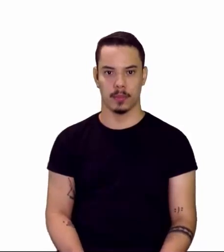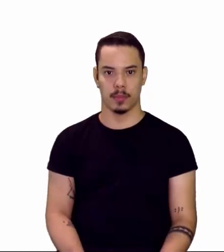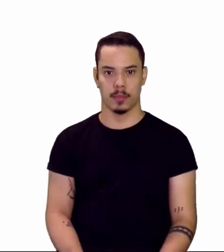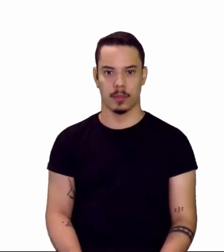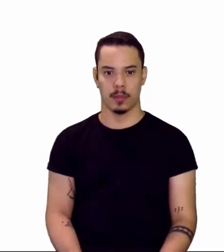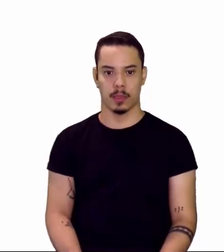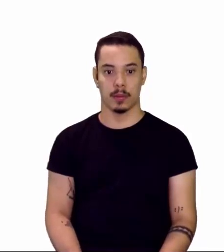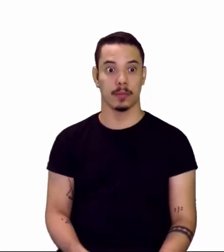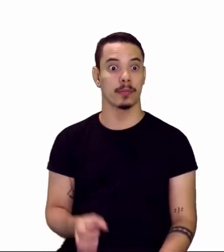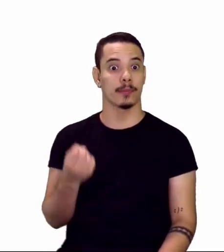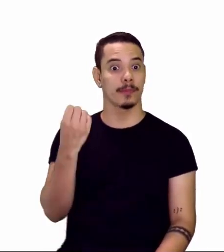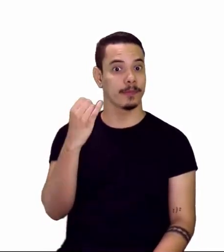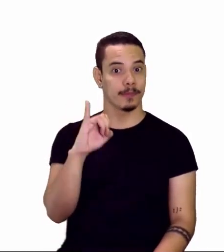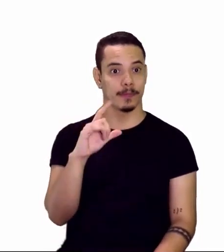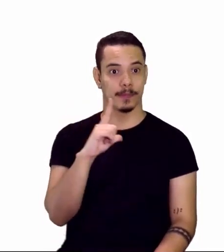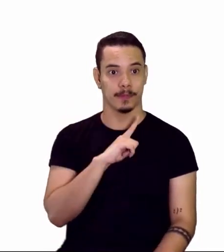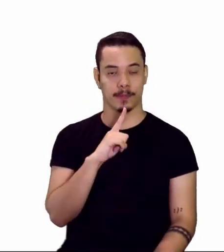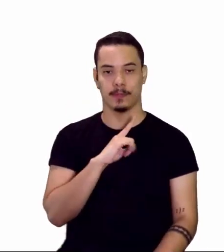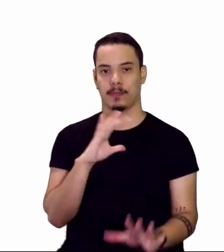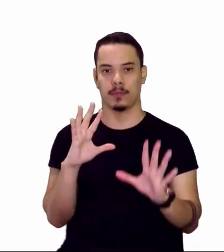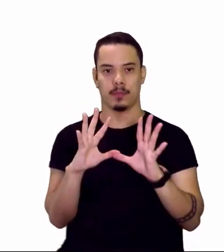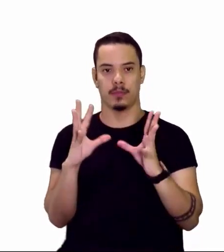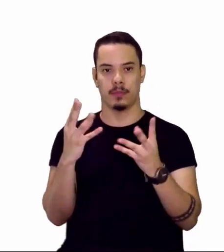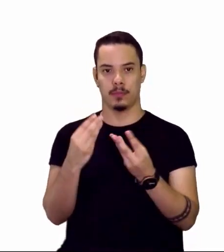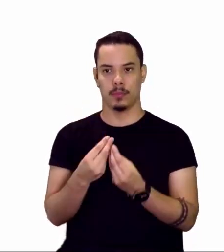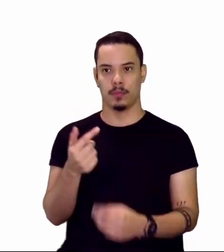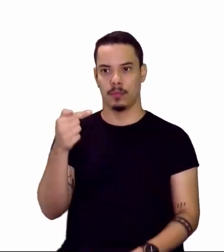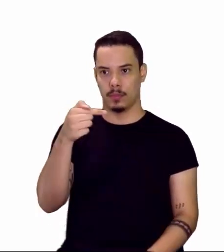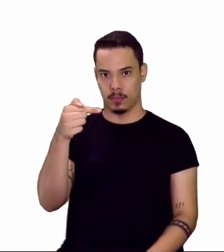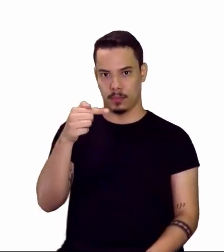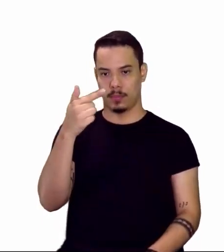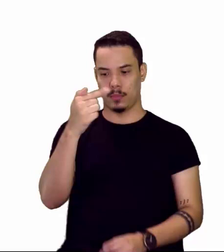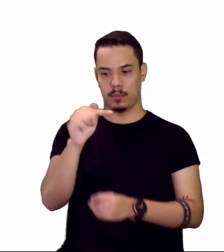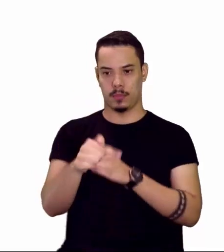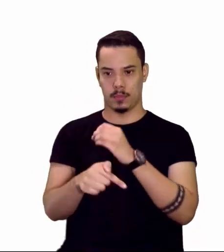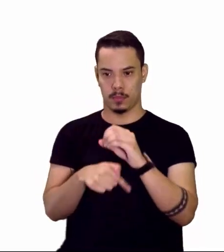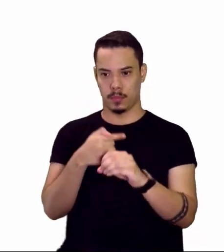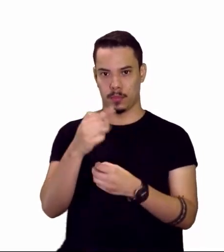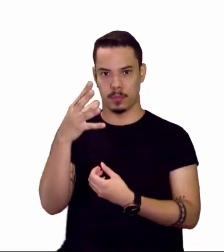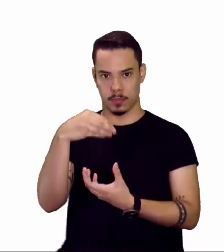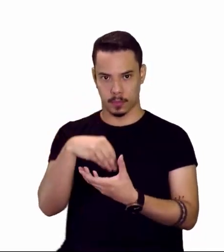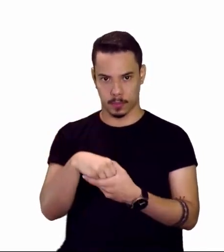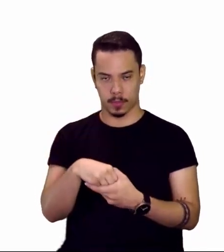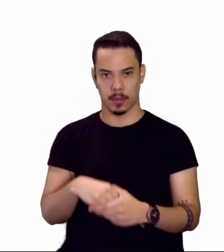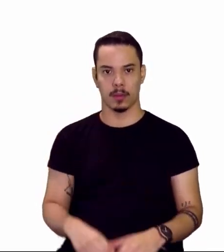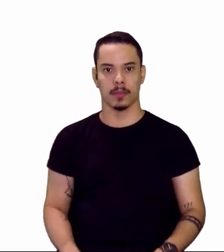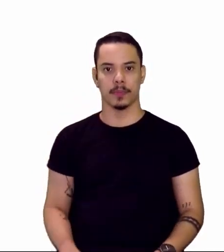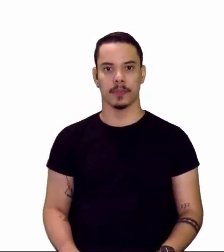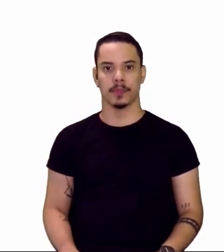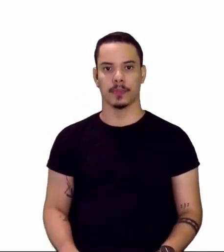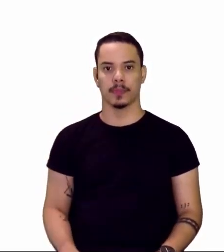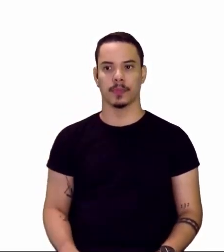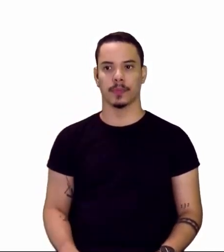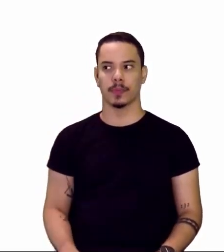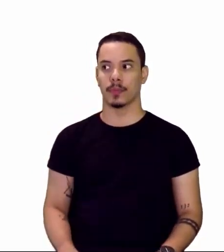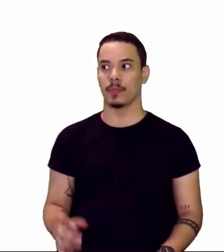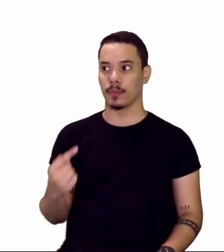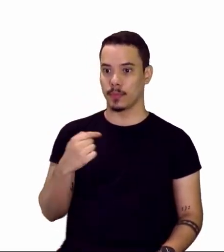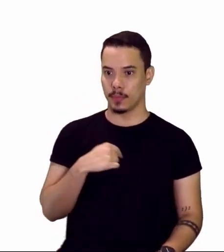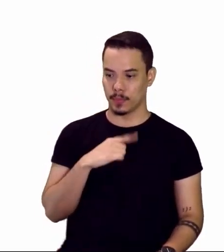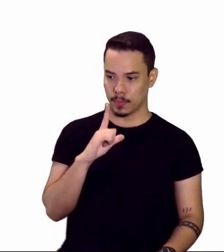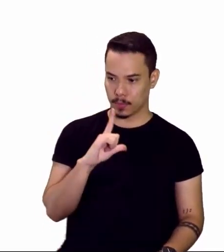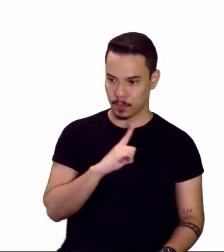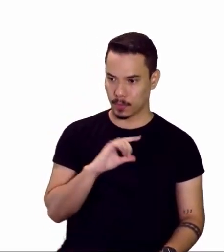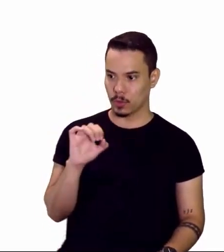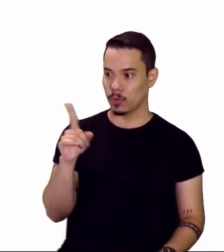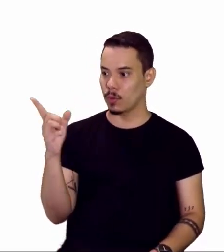tivermos agora uma molécula com 7 átomos, se eu tiver, ou você encontrar